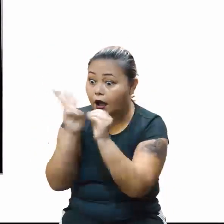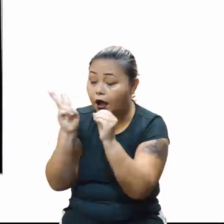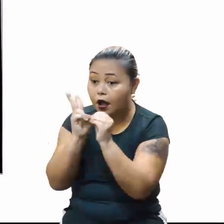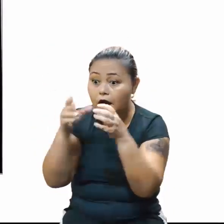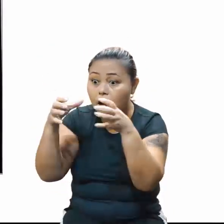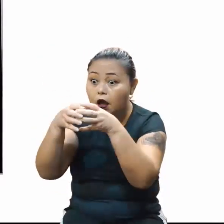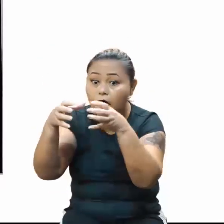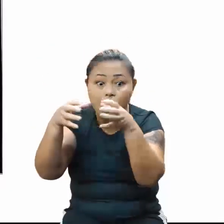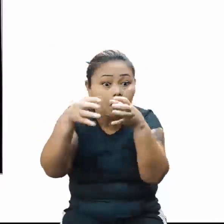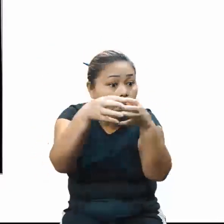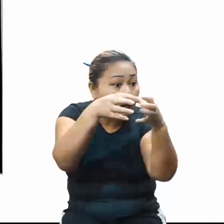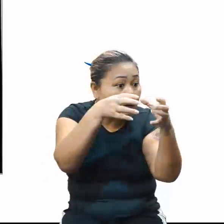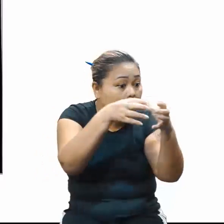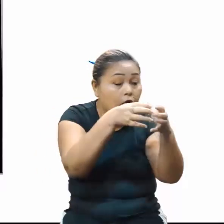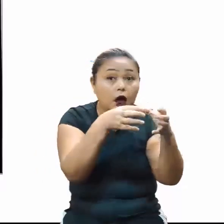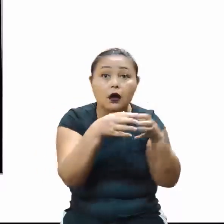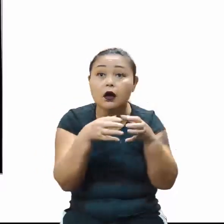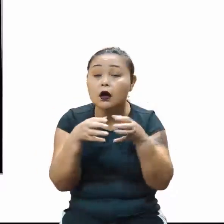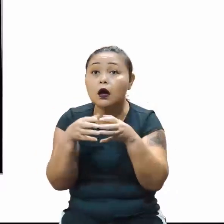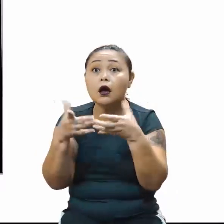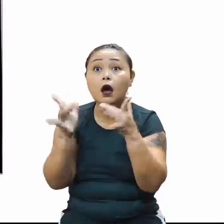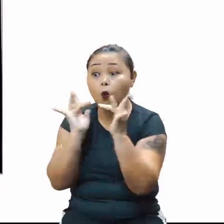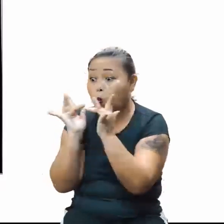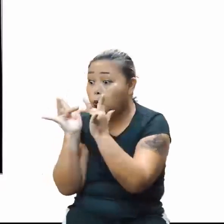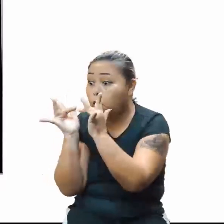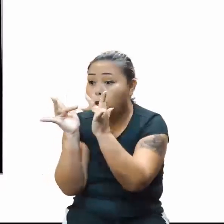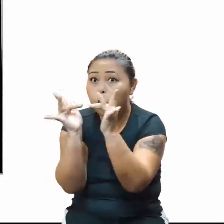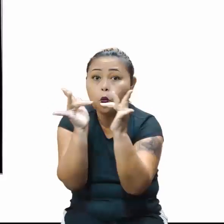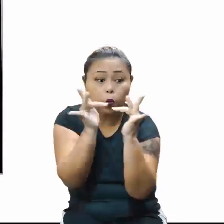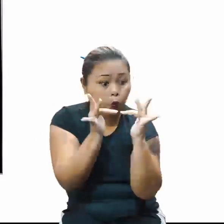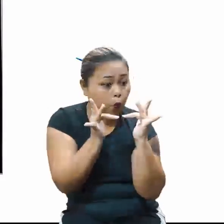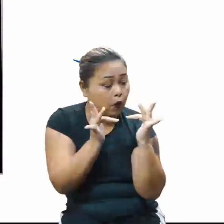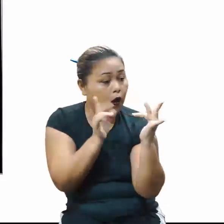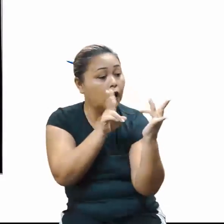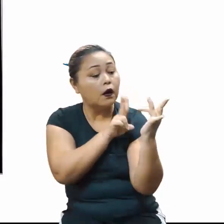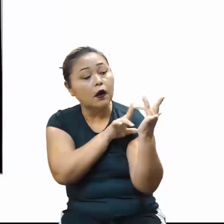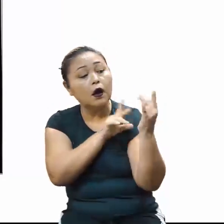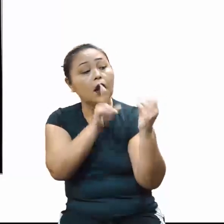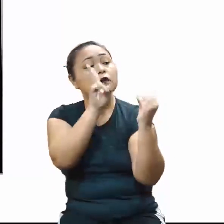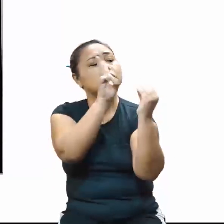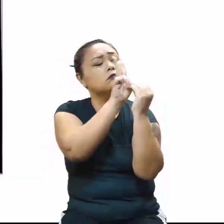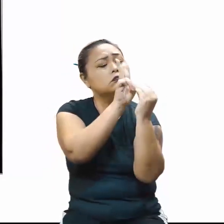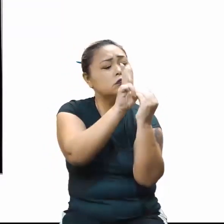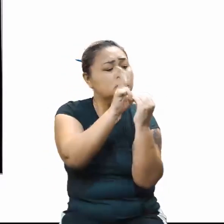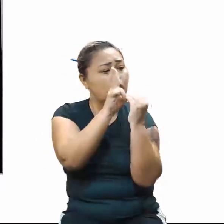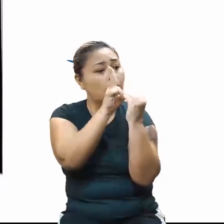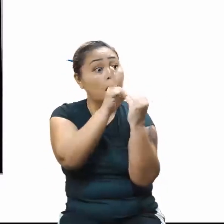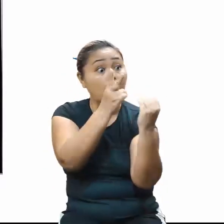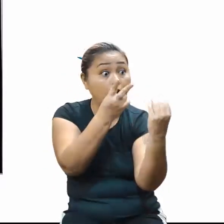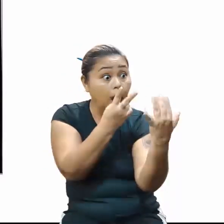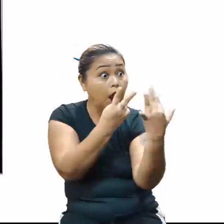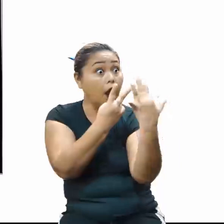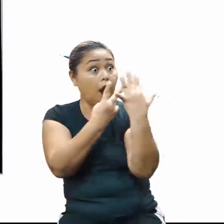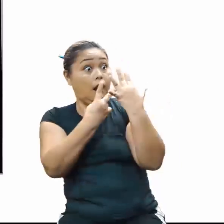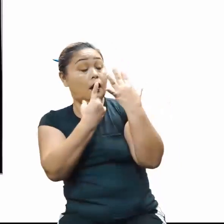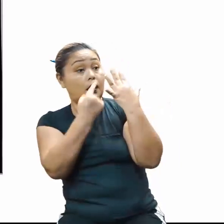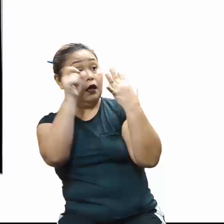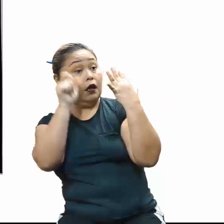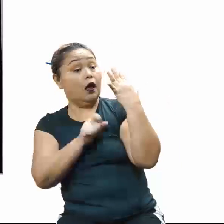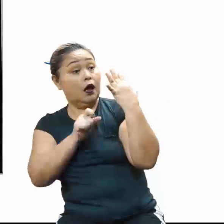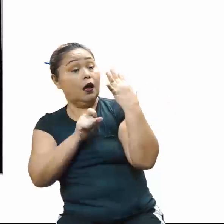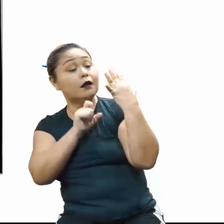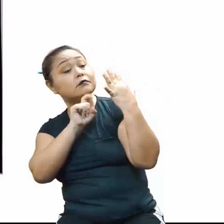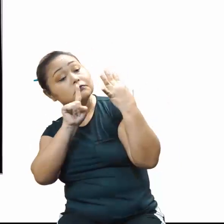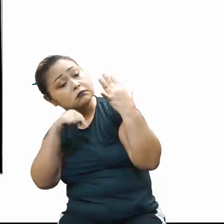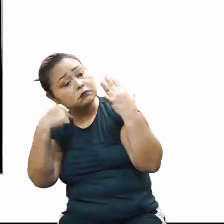Essas populações que ele vai fazer contato, muitos desses indígenas que vão atacar ele,